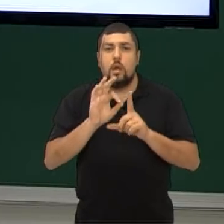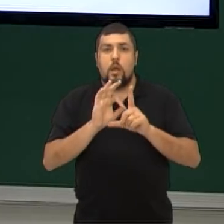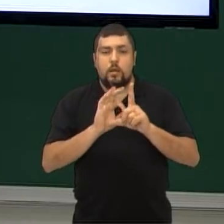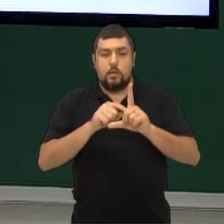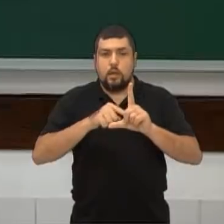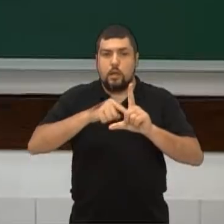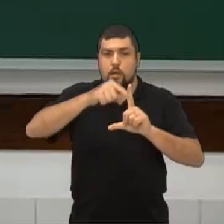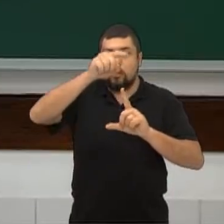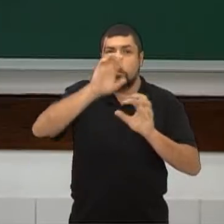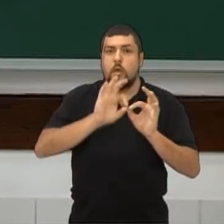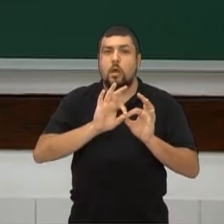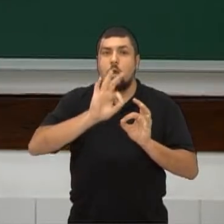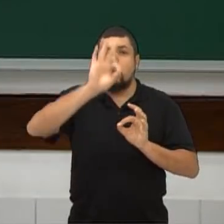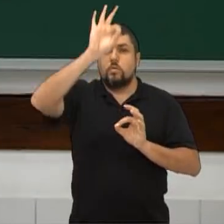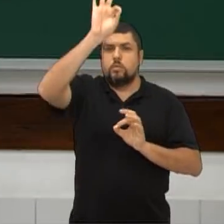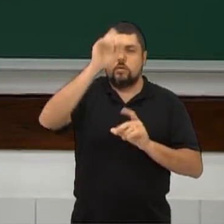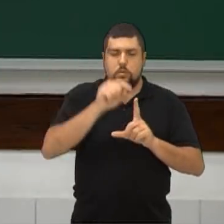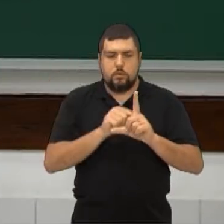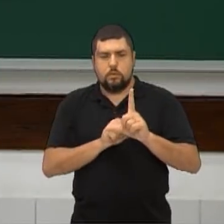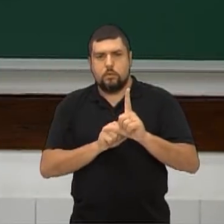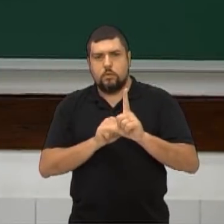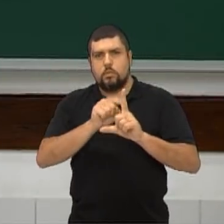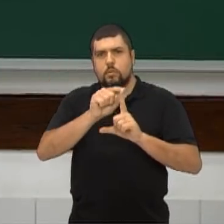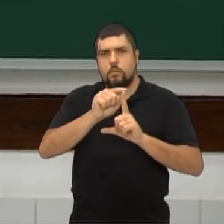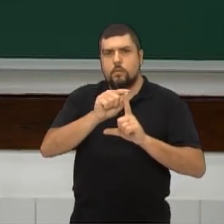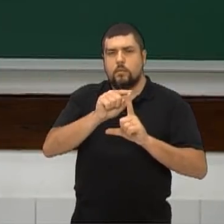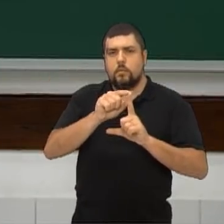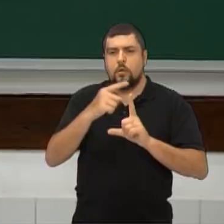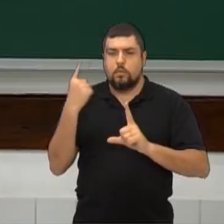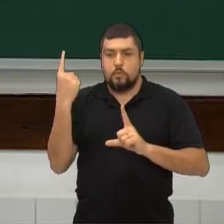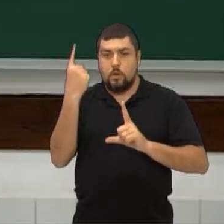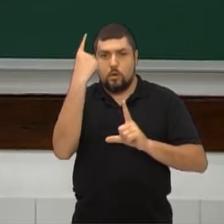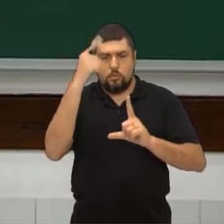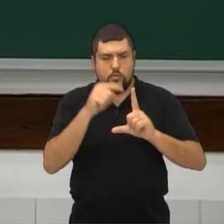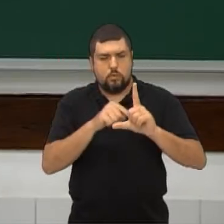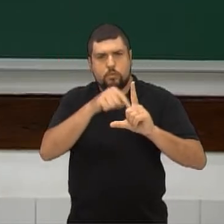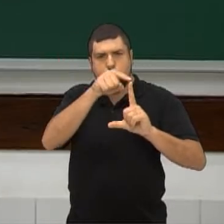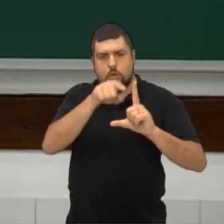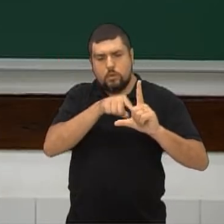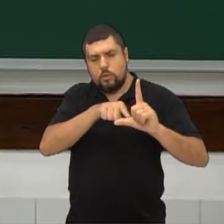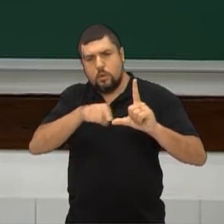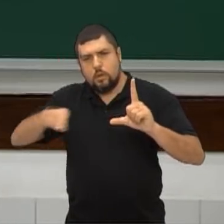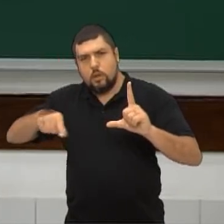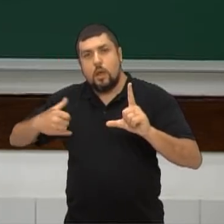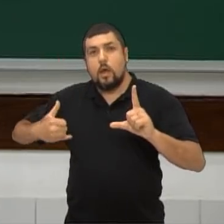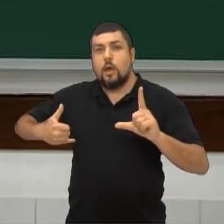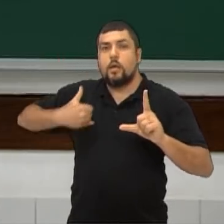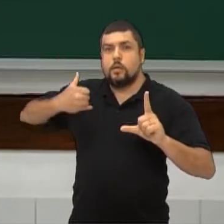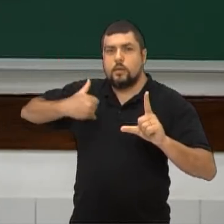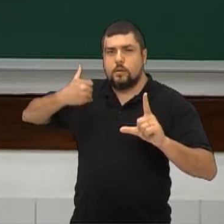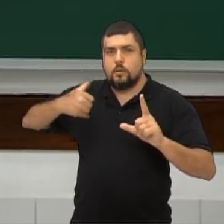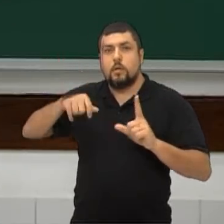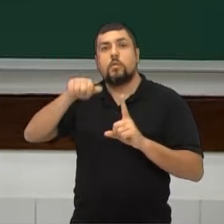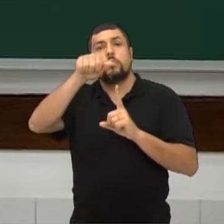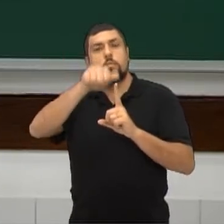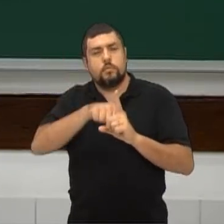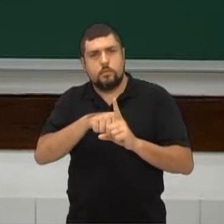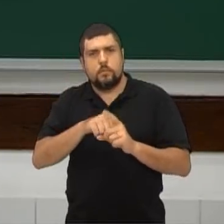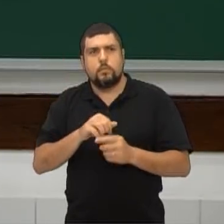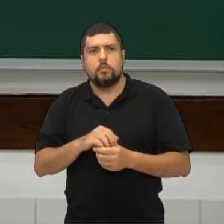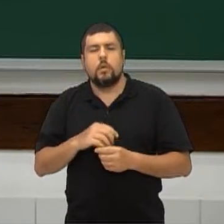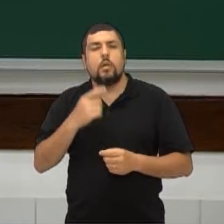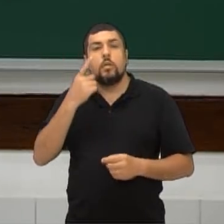e colocamos a idade em meses no nosso eixo horizontal. Aí é só a gente tracejando os pontos. Olha a tabela, 0, a